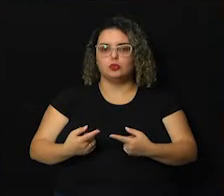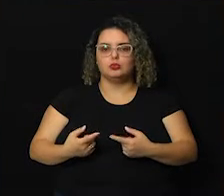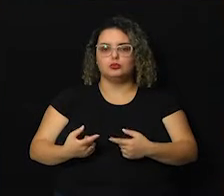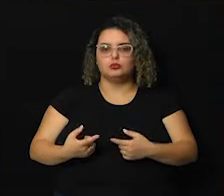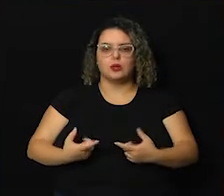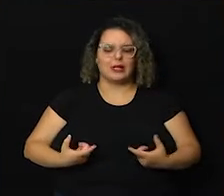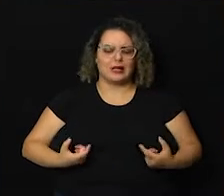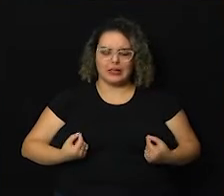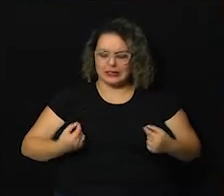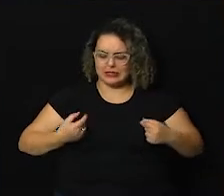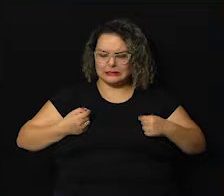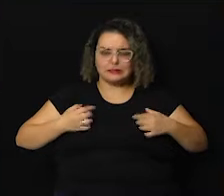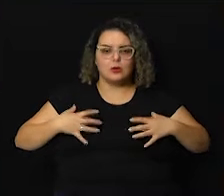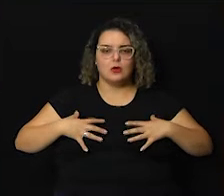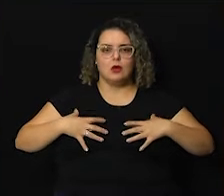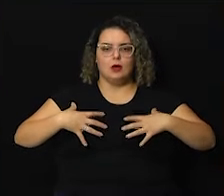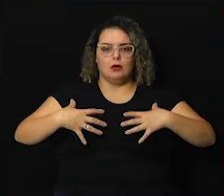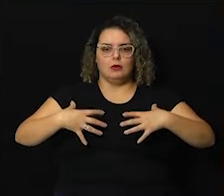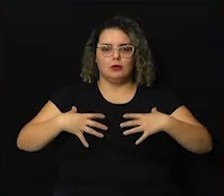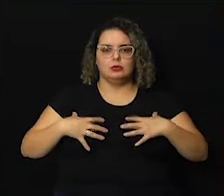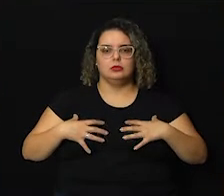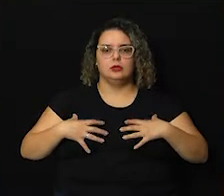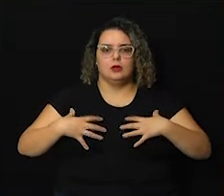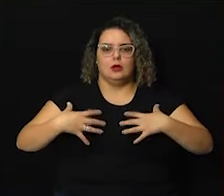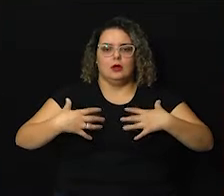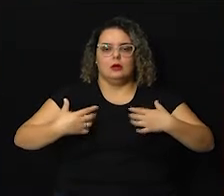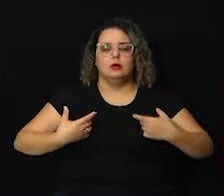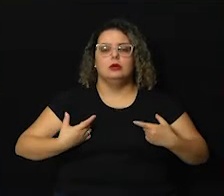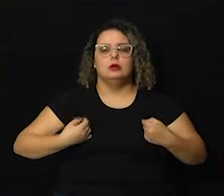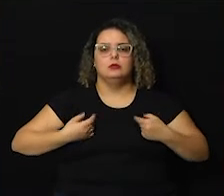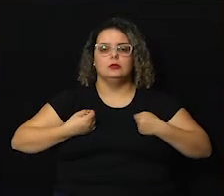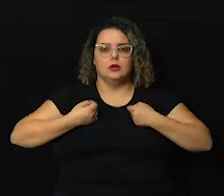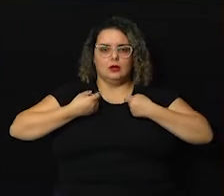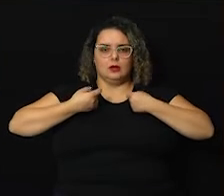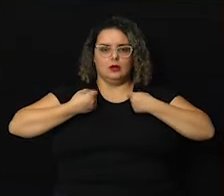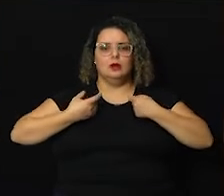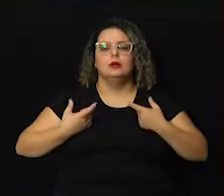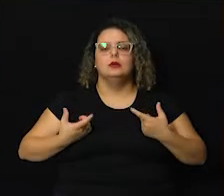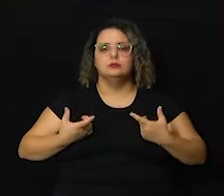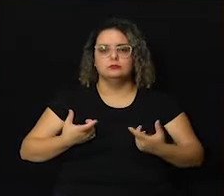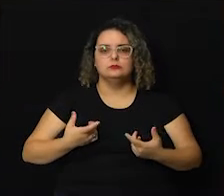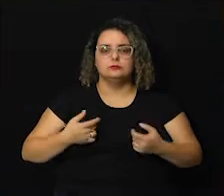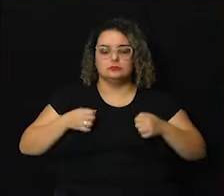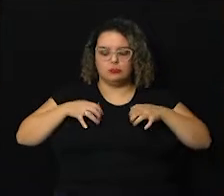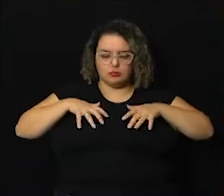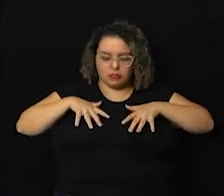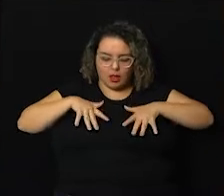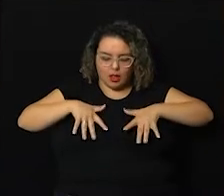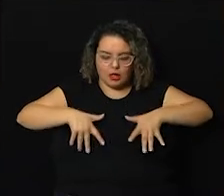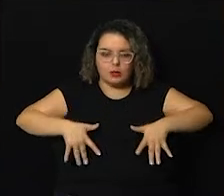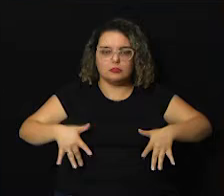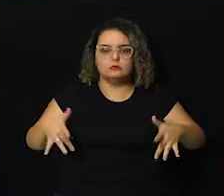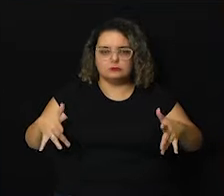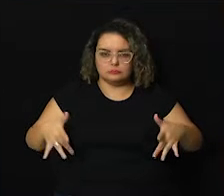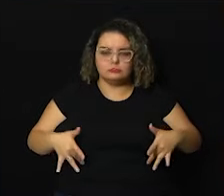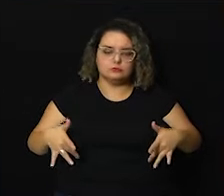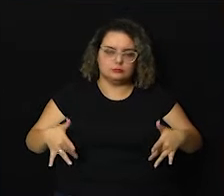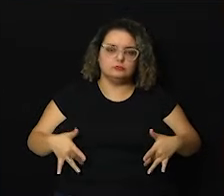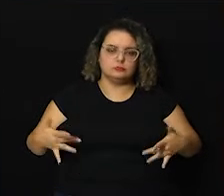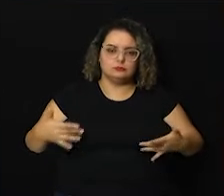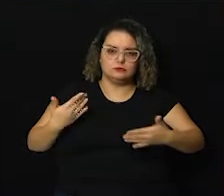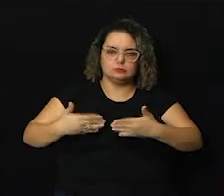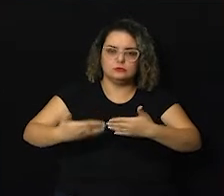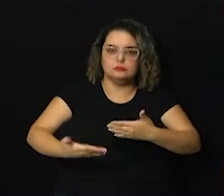Melanoma, câncer de pulmão, são tumores que frequentemente dão metástases para o rim, né? E aí você acha, às vezes,